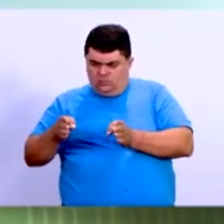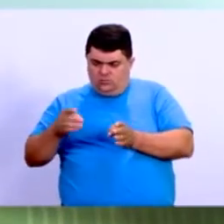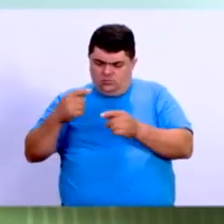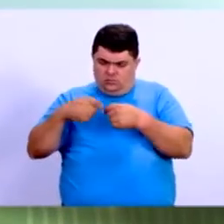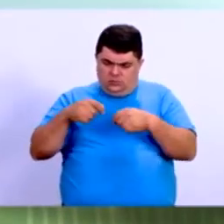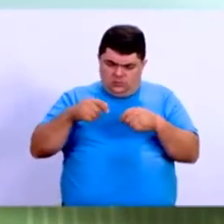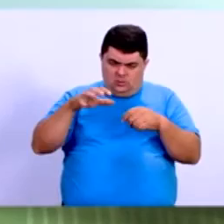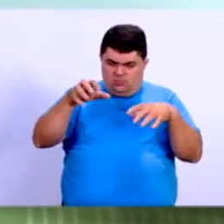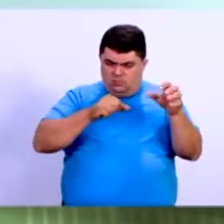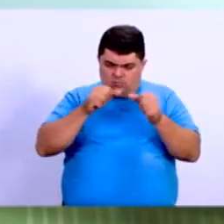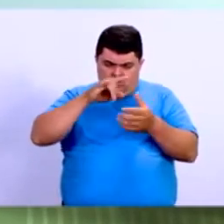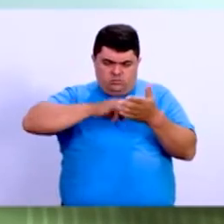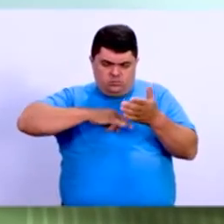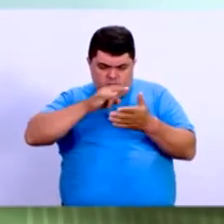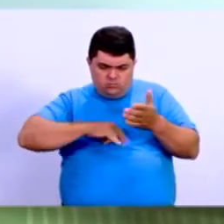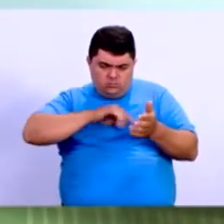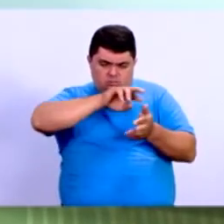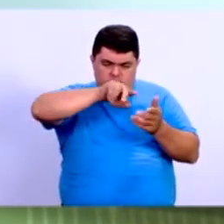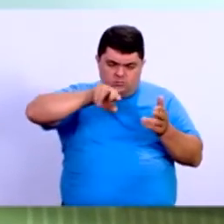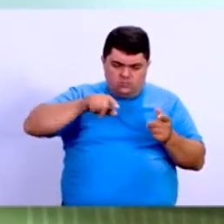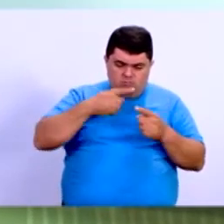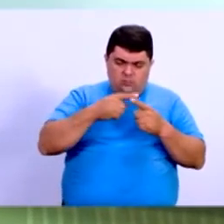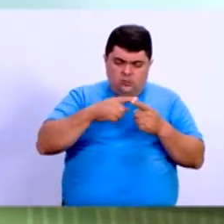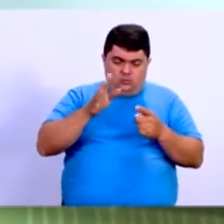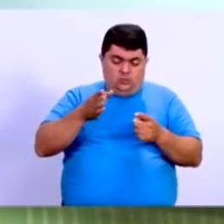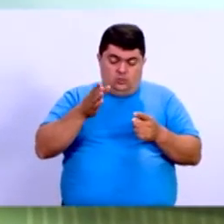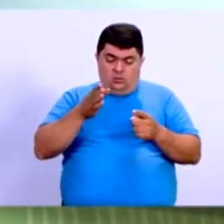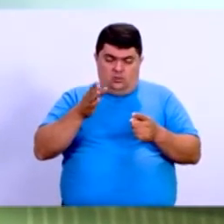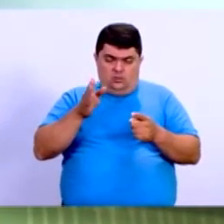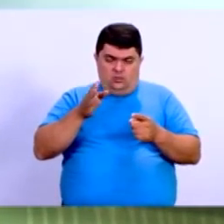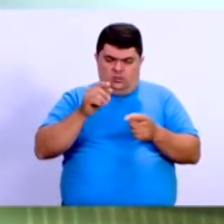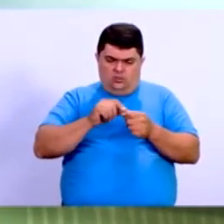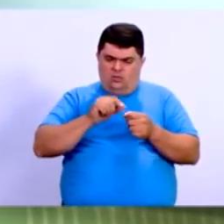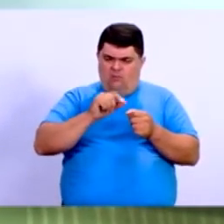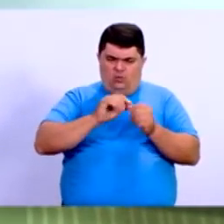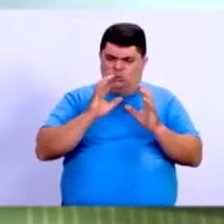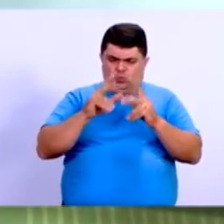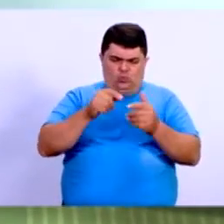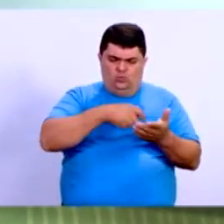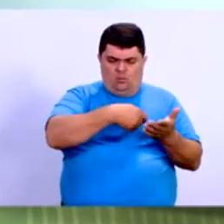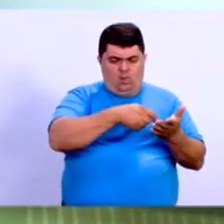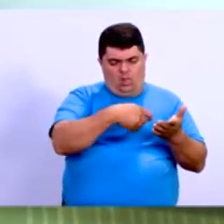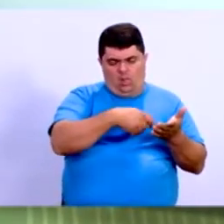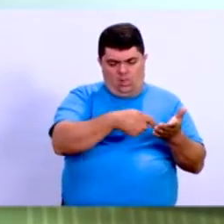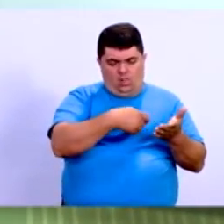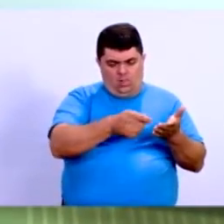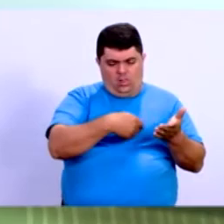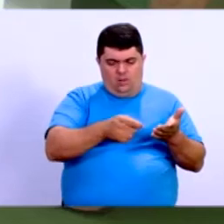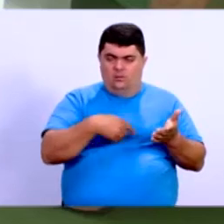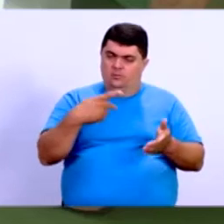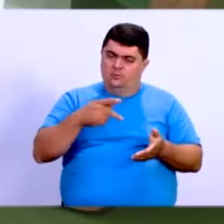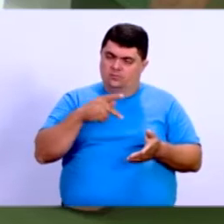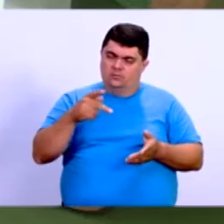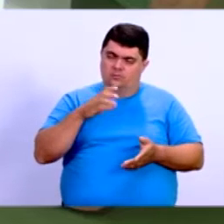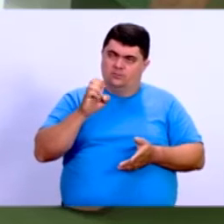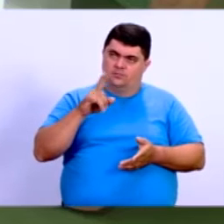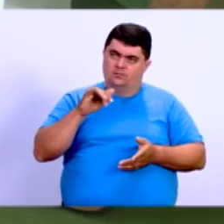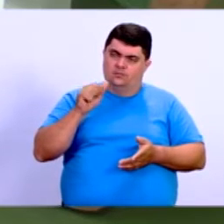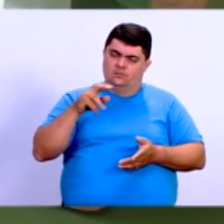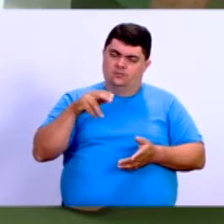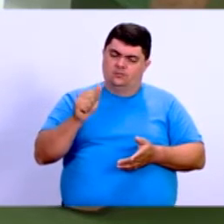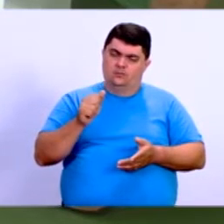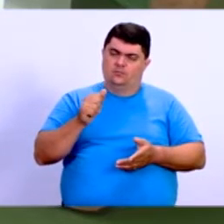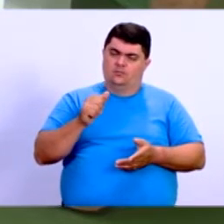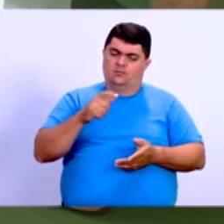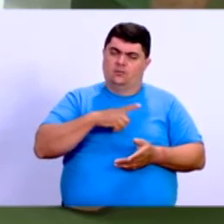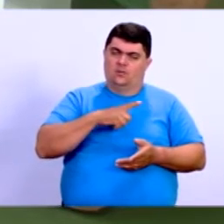formulários que já existem, porque o processamento manual ele já existe de fato, certo? Professora Eliana, sobre